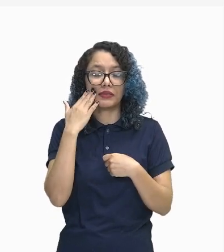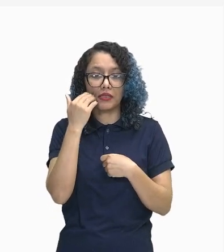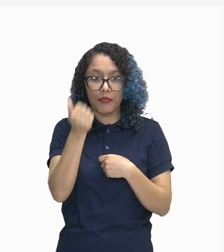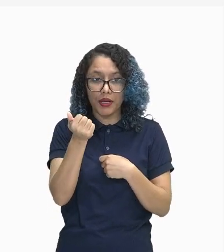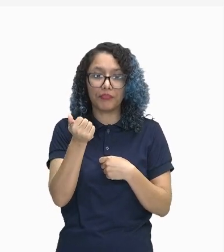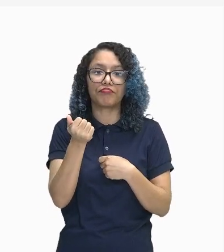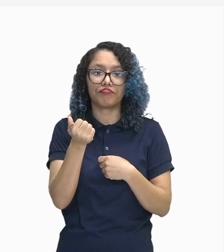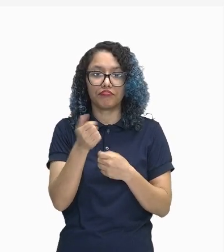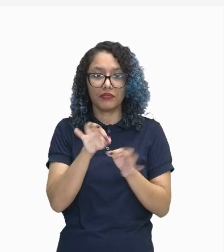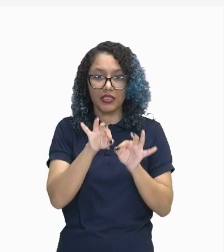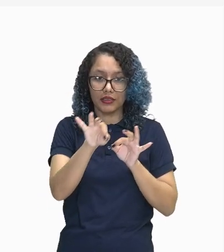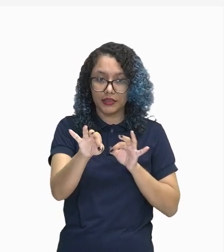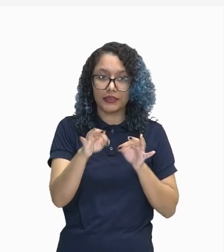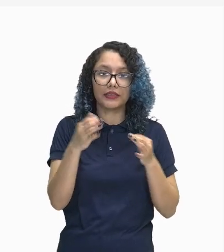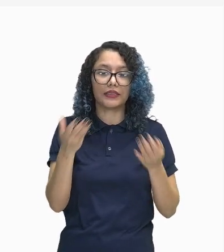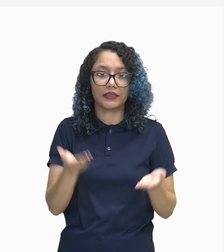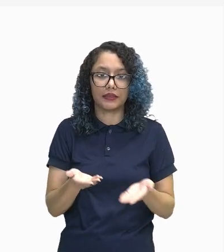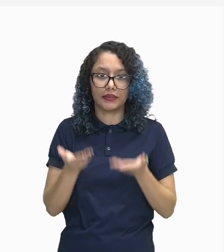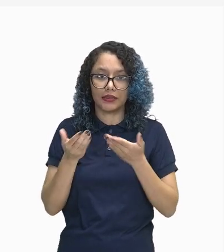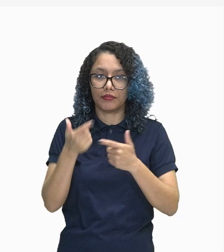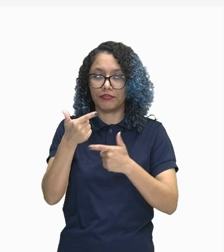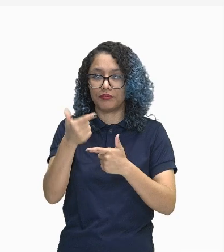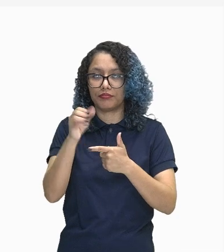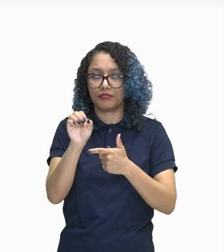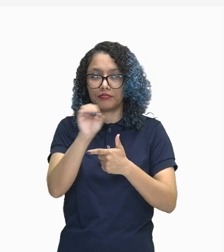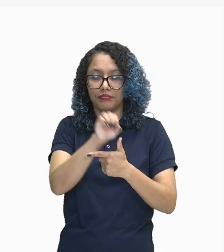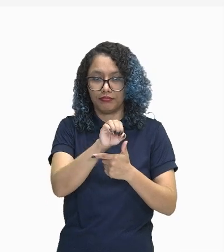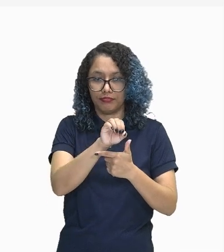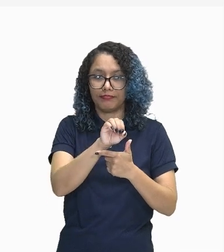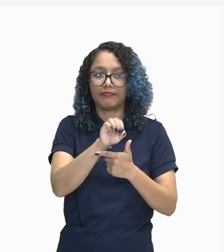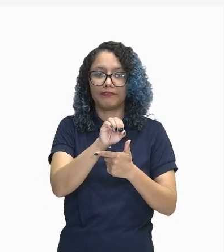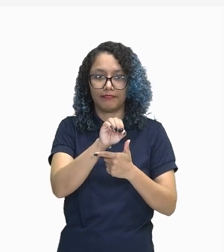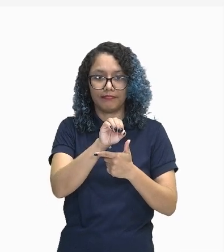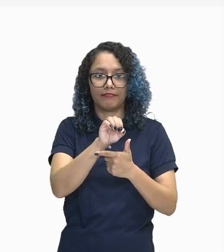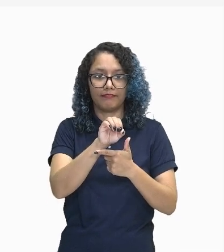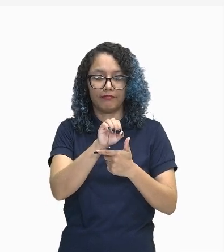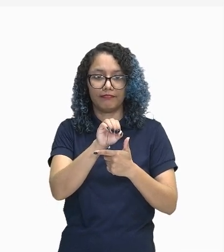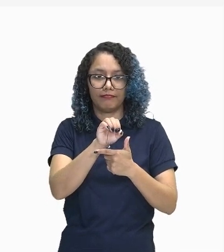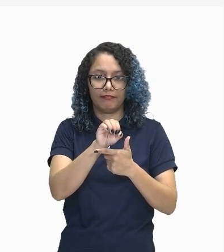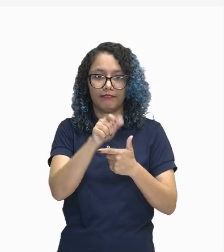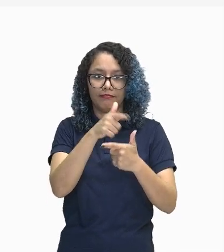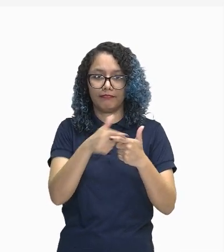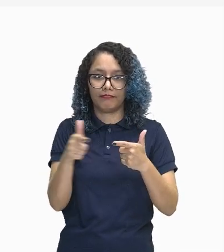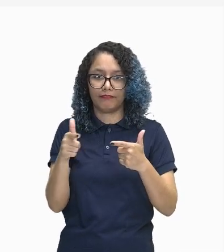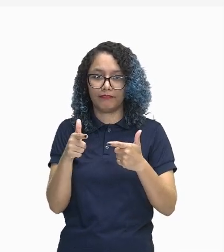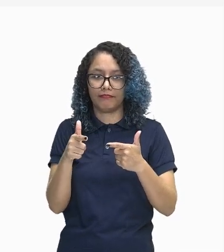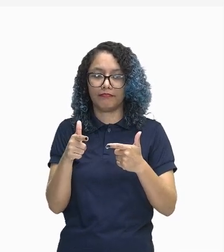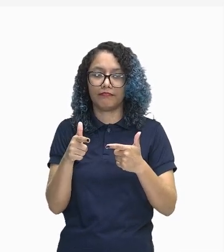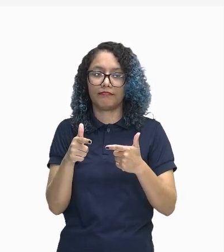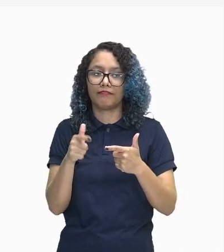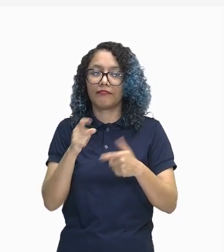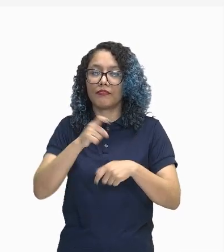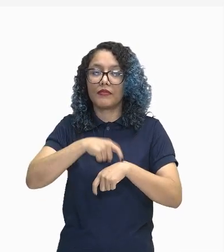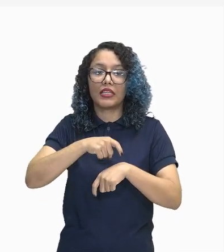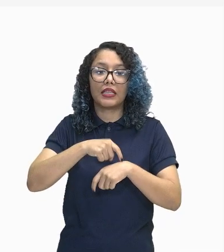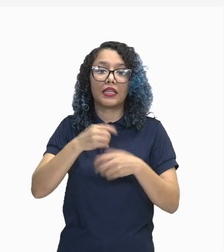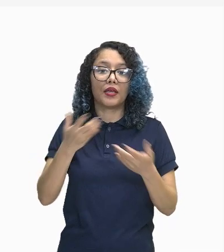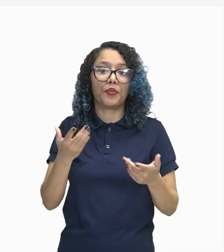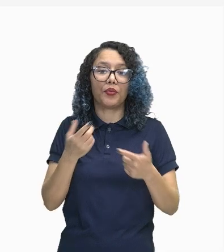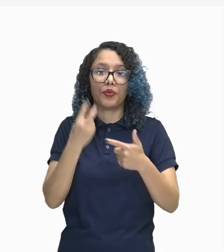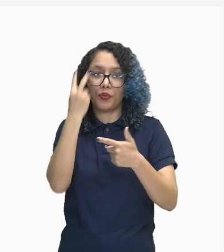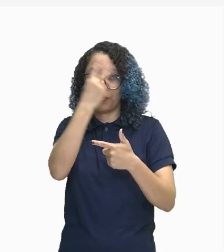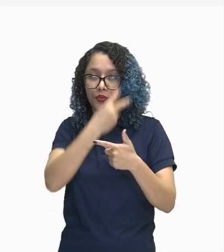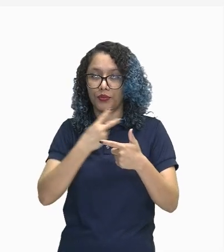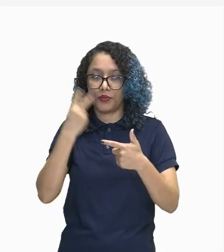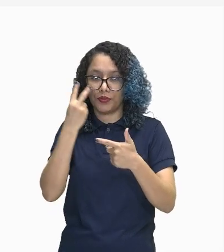nosso caso aqui, da nossa situação, é 200 quilômetros, né? Dividido pelo tempo, que é 2